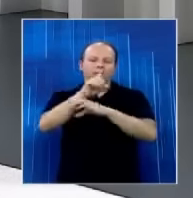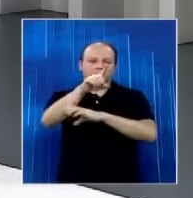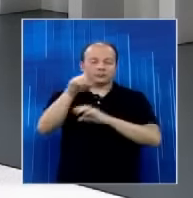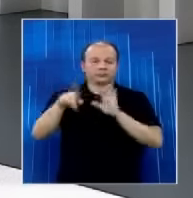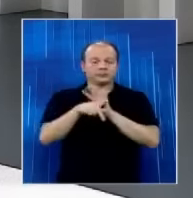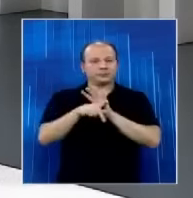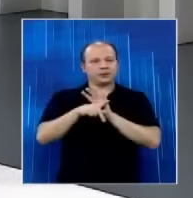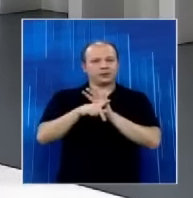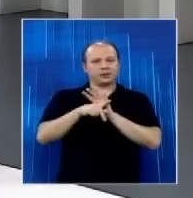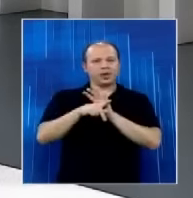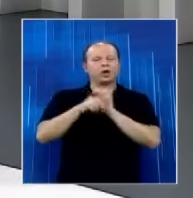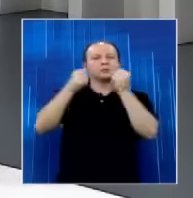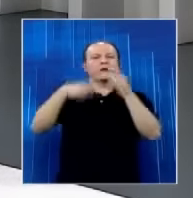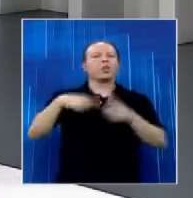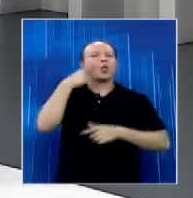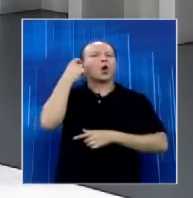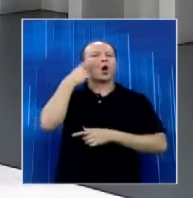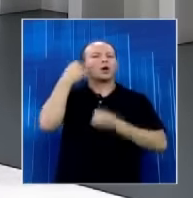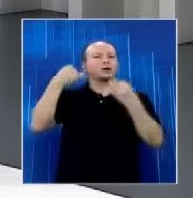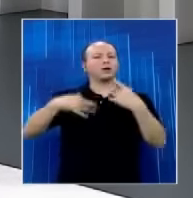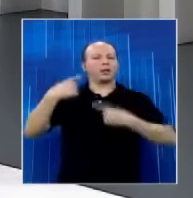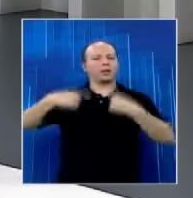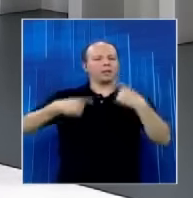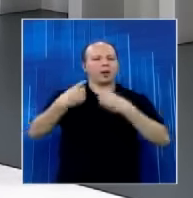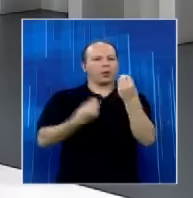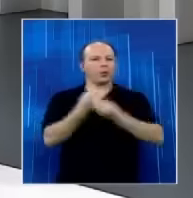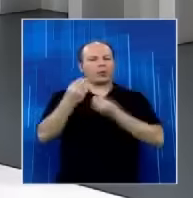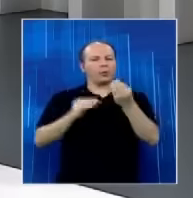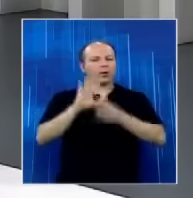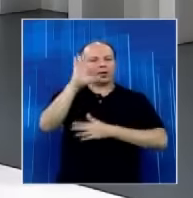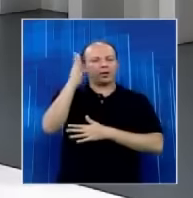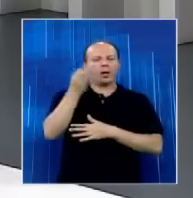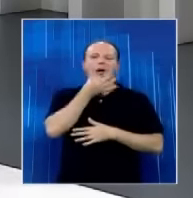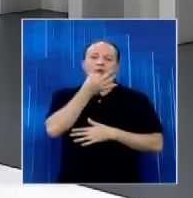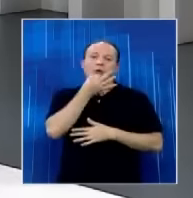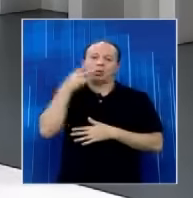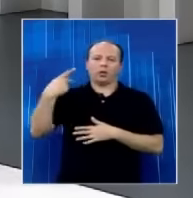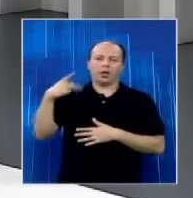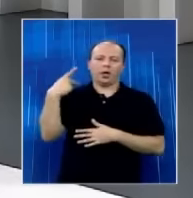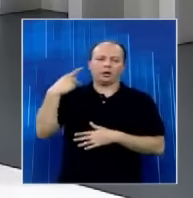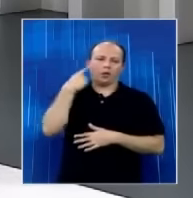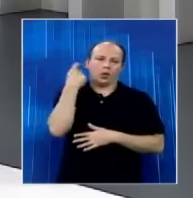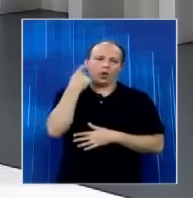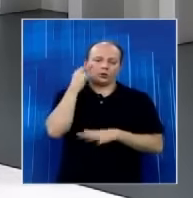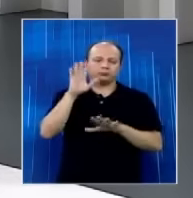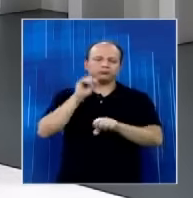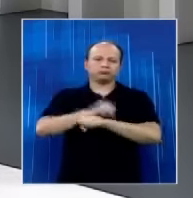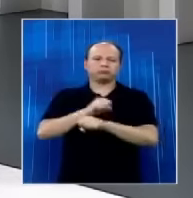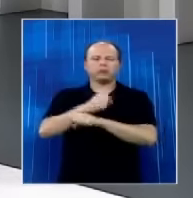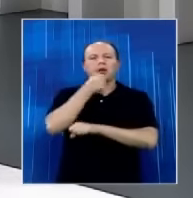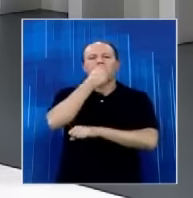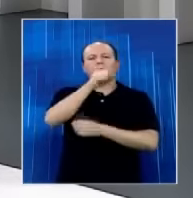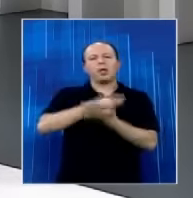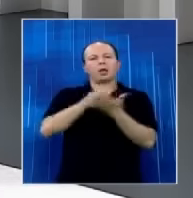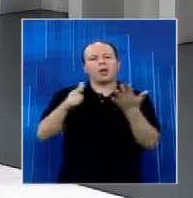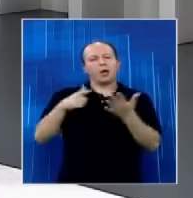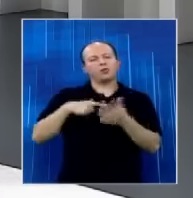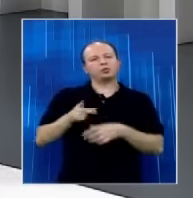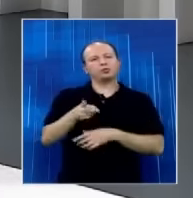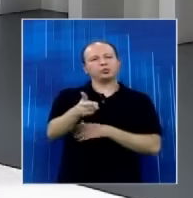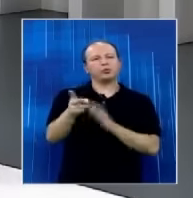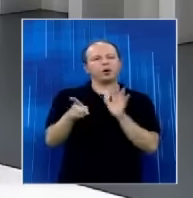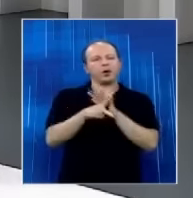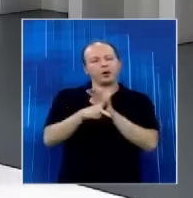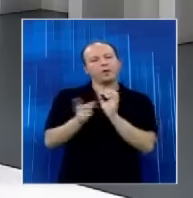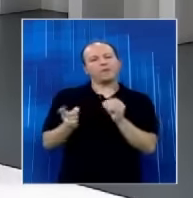lá com o Dória para falar sobre o debate, como é que foi, o que o Dória achou, já que o Russomanno e a Marta falou. E os nossos repórteres continuam lá, eles